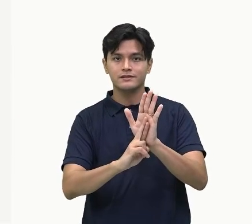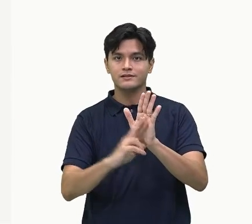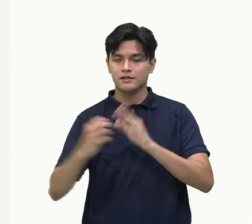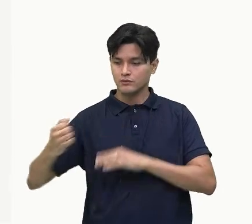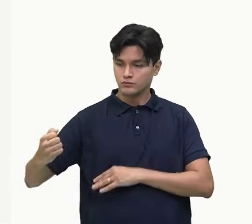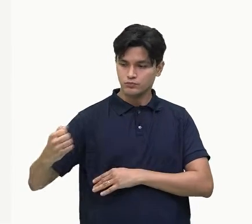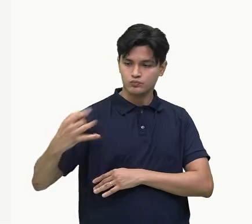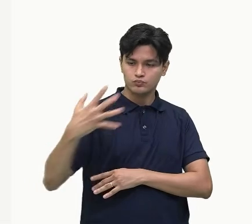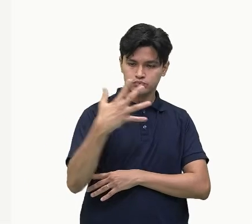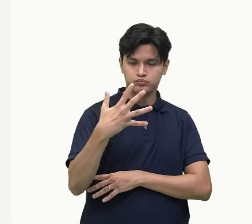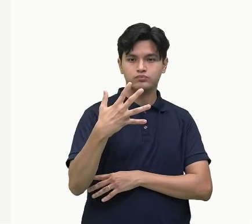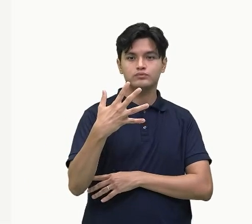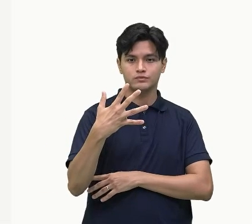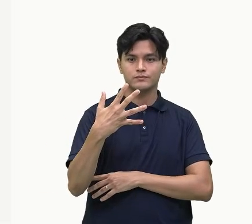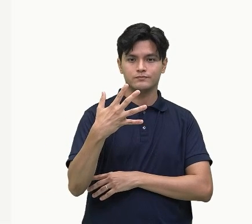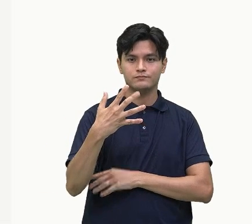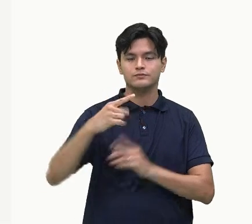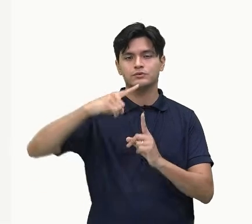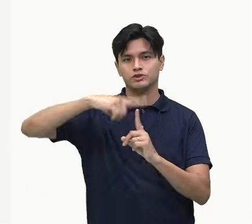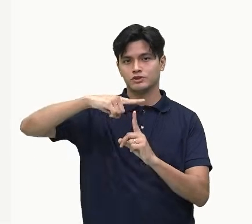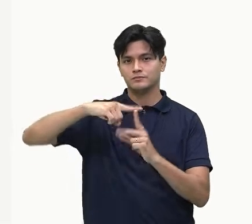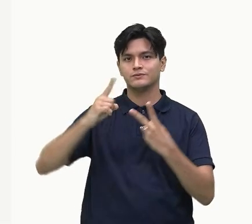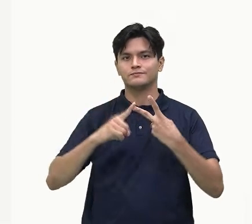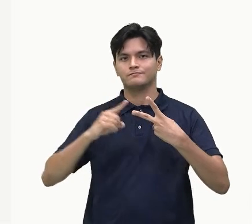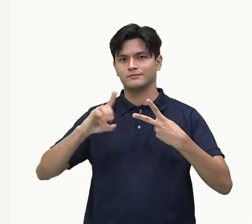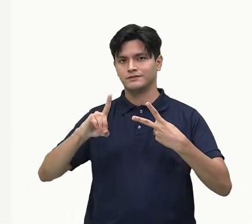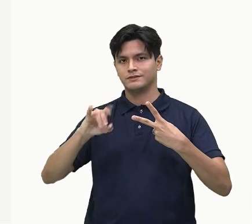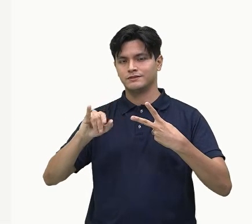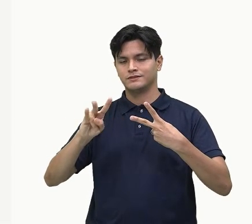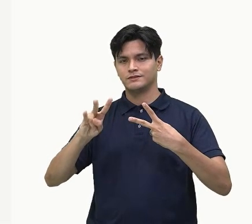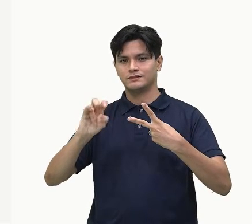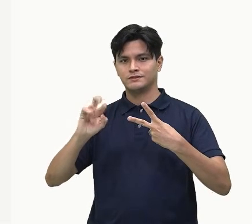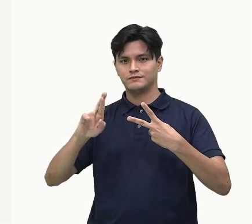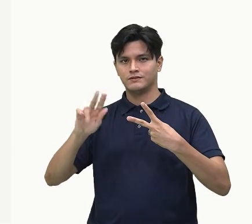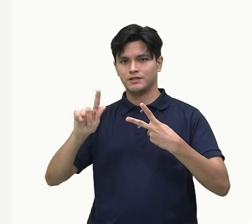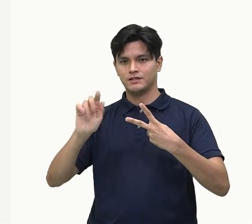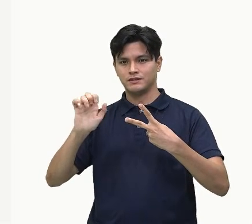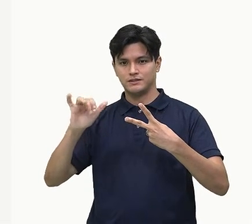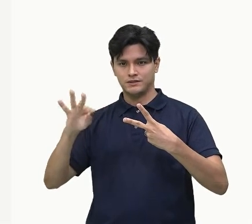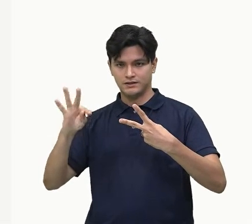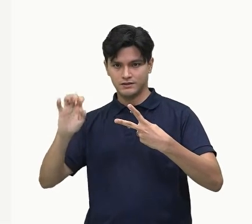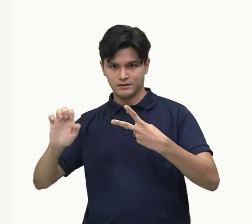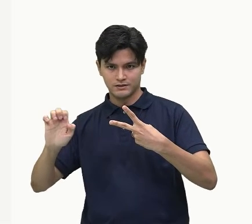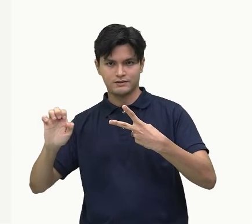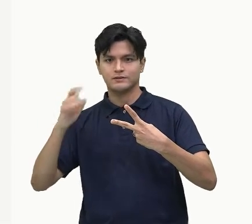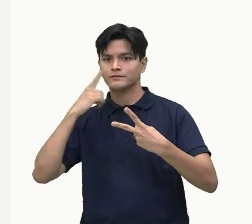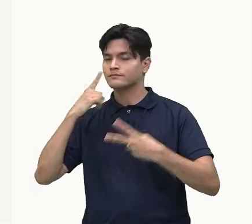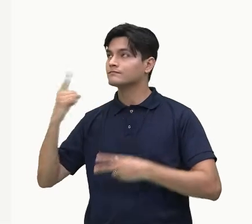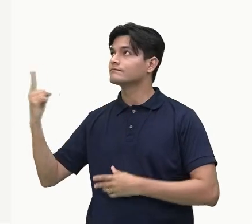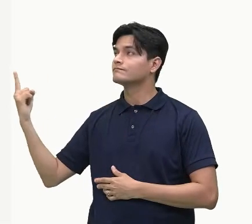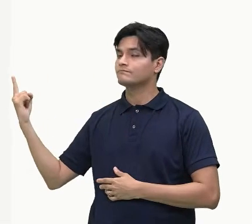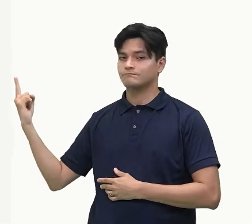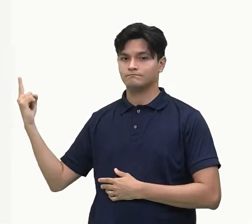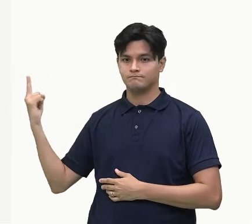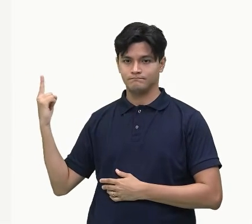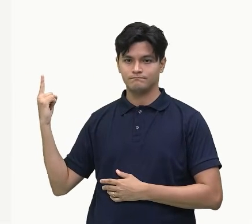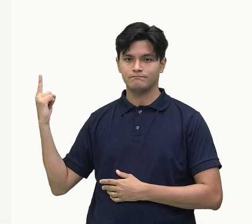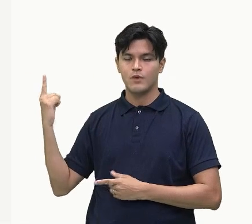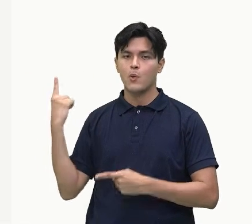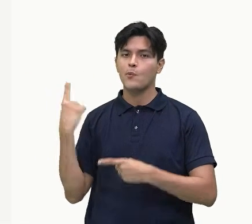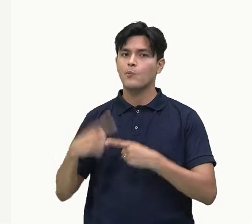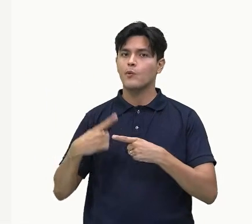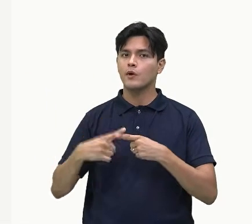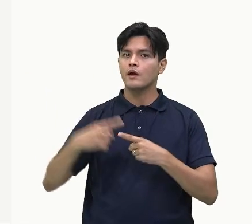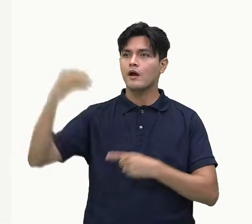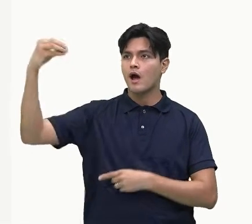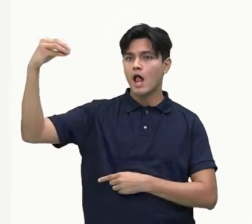luz que é divergente, porque os feixes eles estão saindo da fonte, né? Os raios